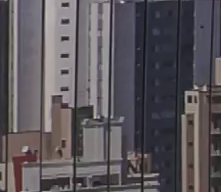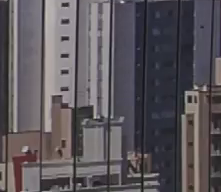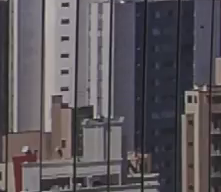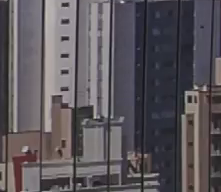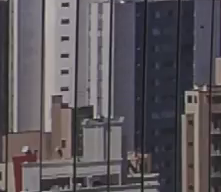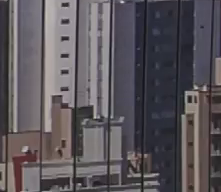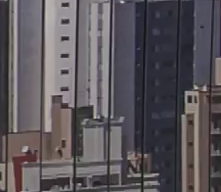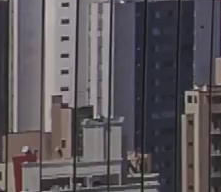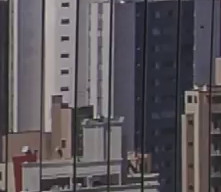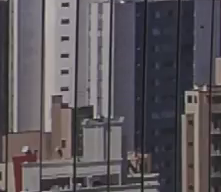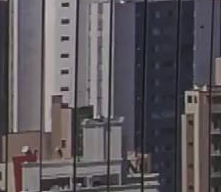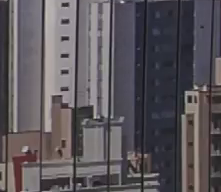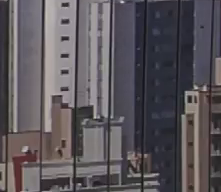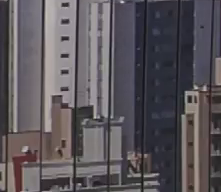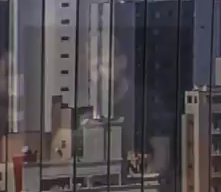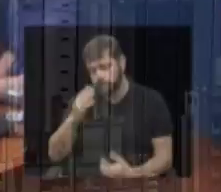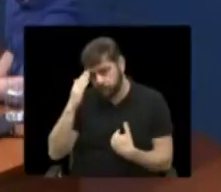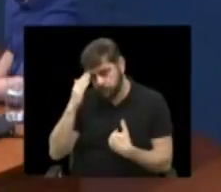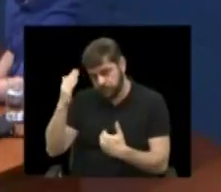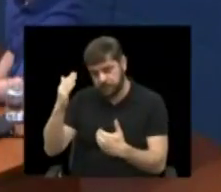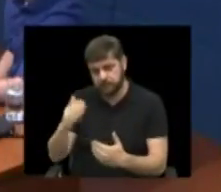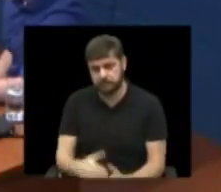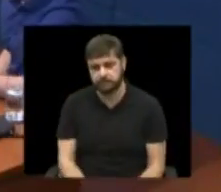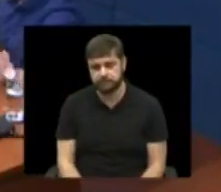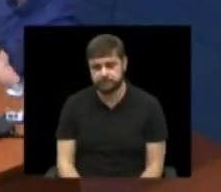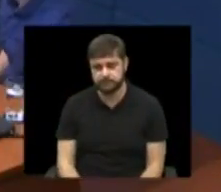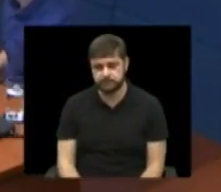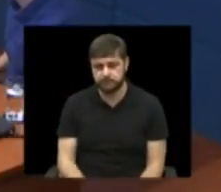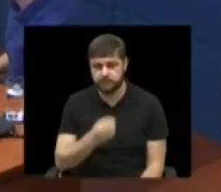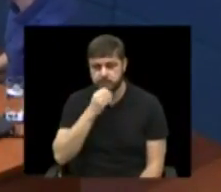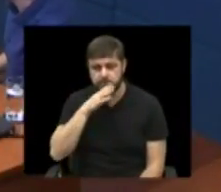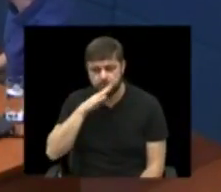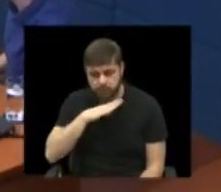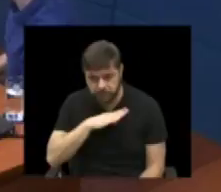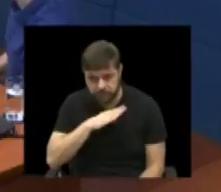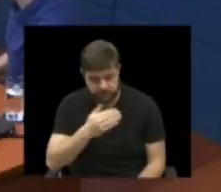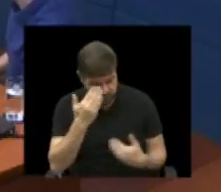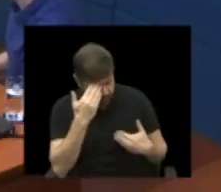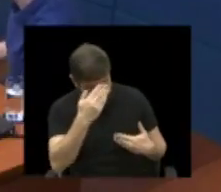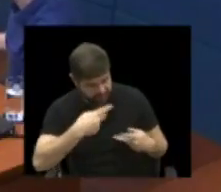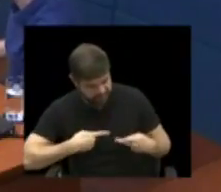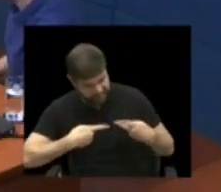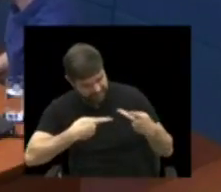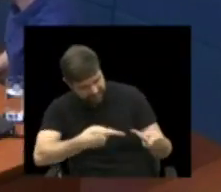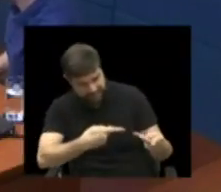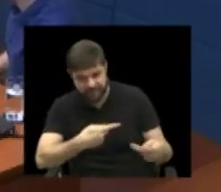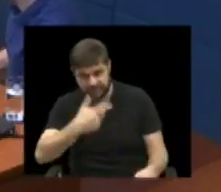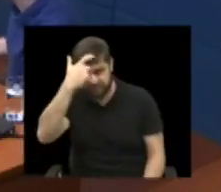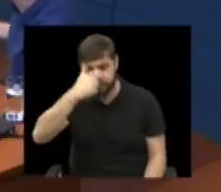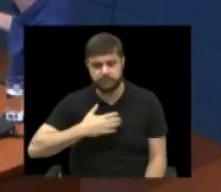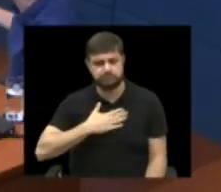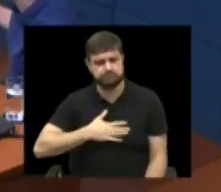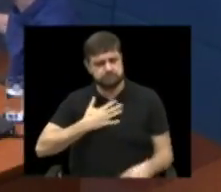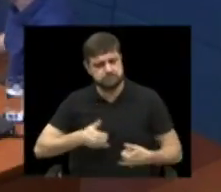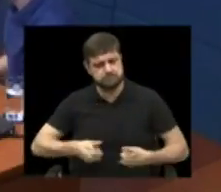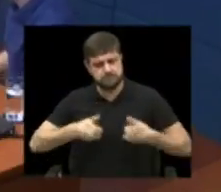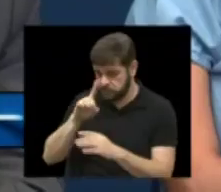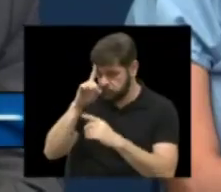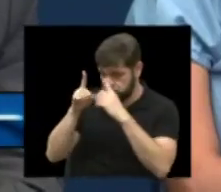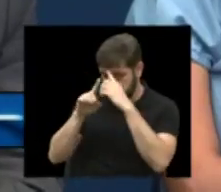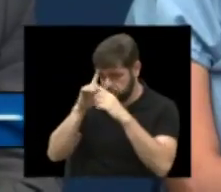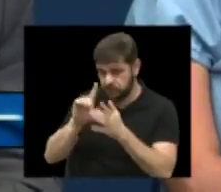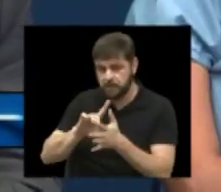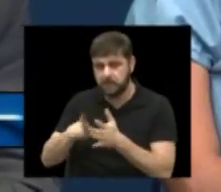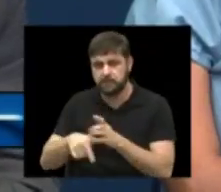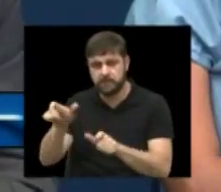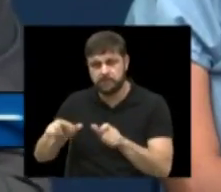com mobilidade reduzida. Olha aí. Comissão das Pessoas Físicas com Mobilidade reuniu 6